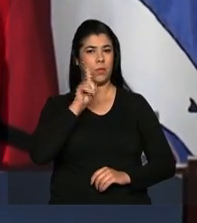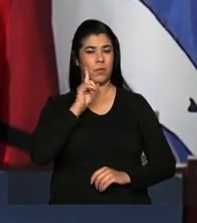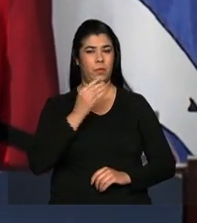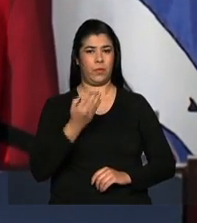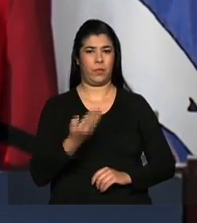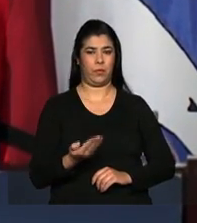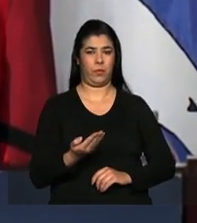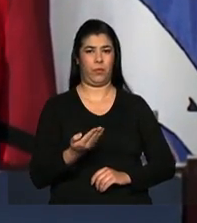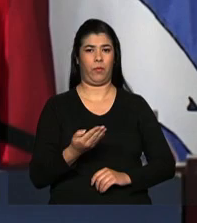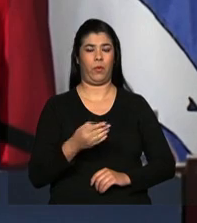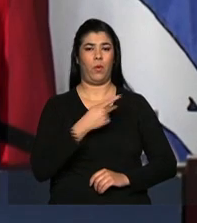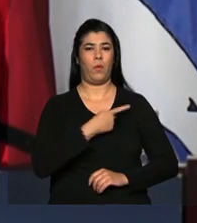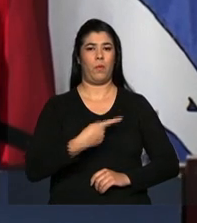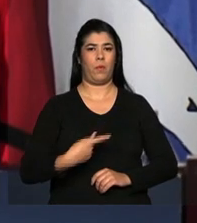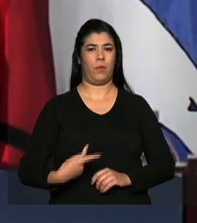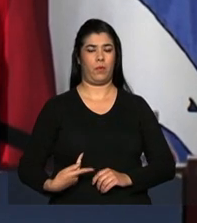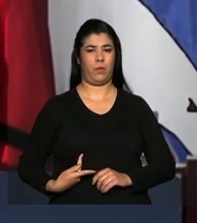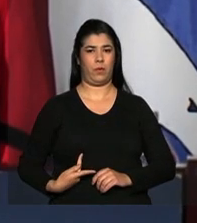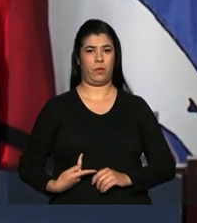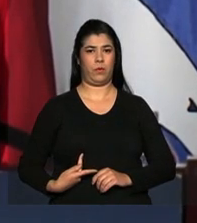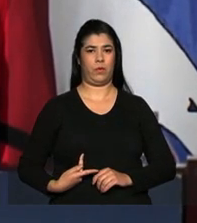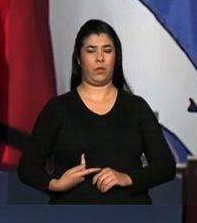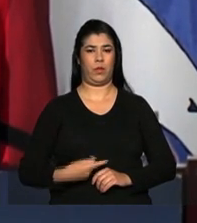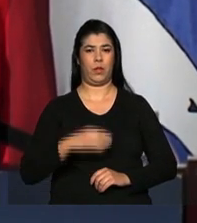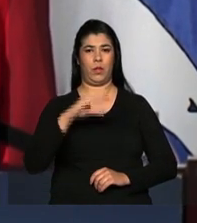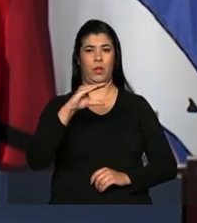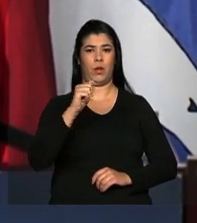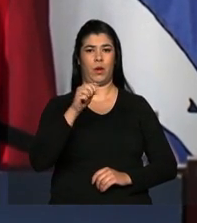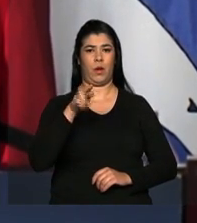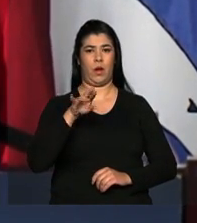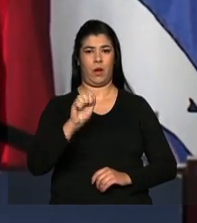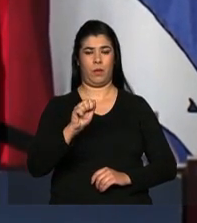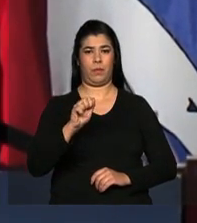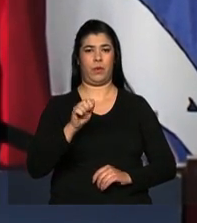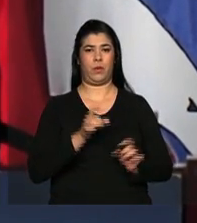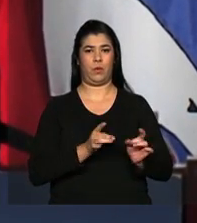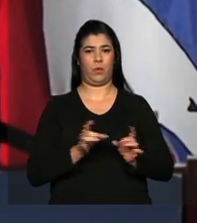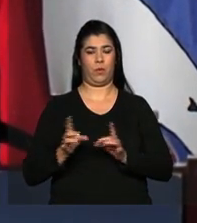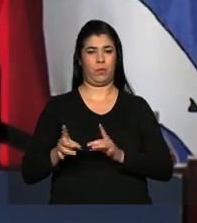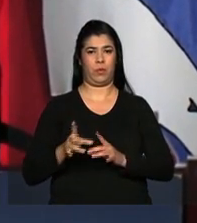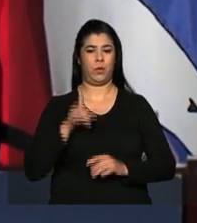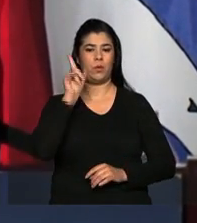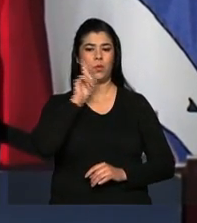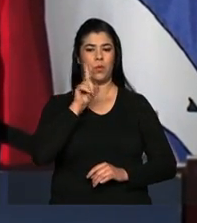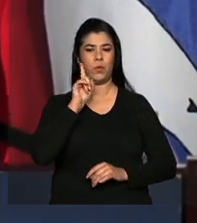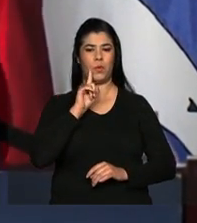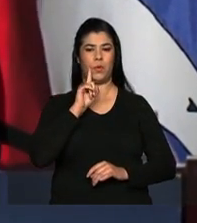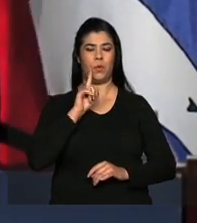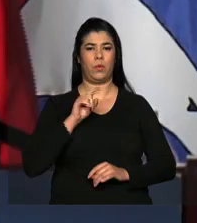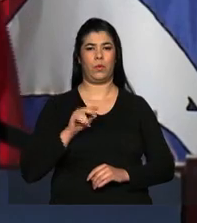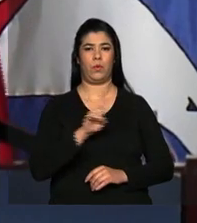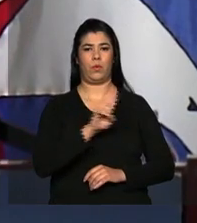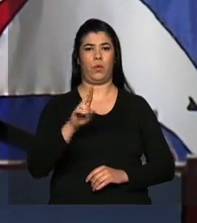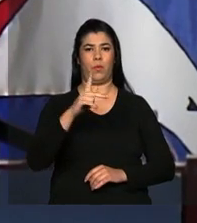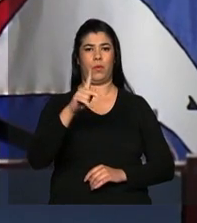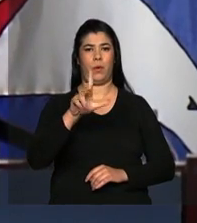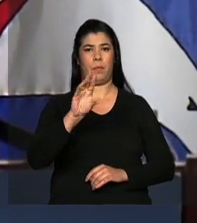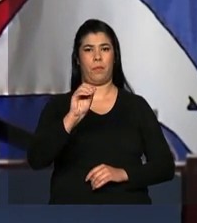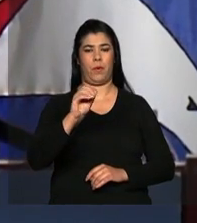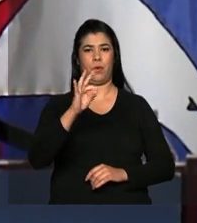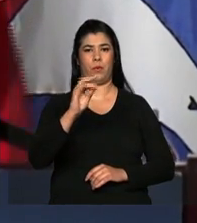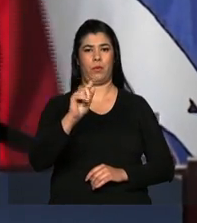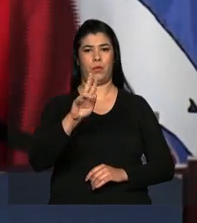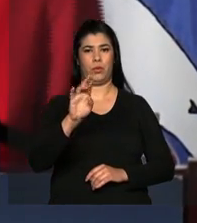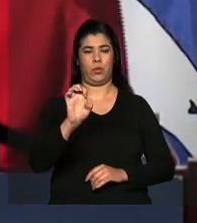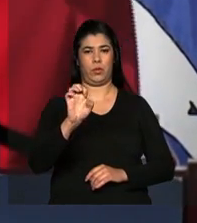Donahue, presidente da Câmara de Comércio dos Estados Unidos, Paulo Tigre, vice-presidente da